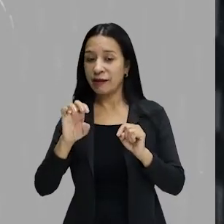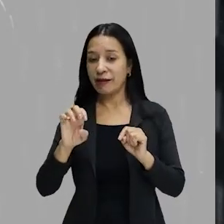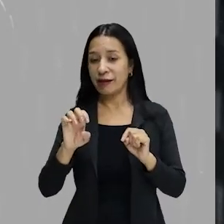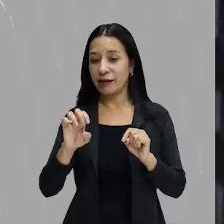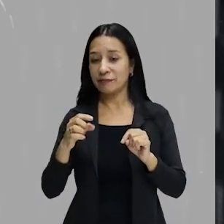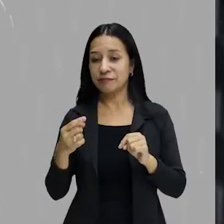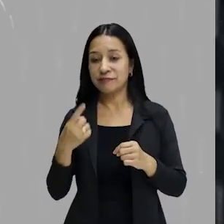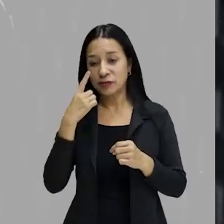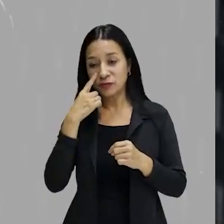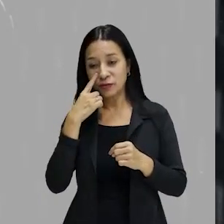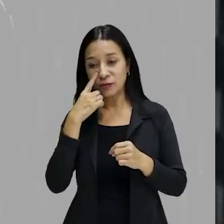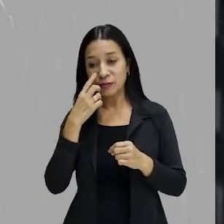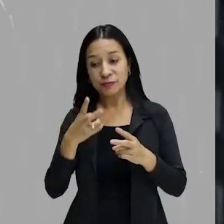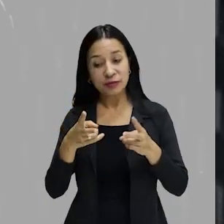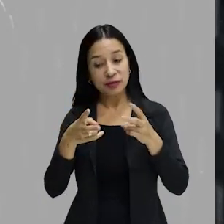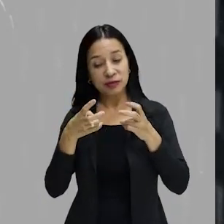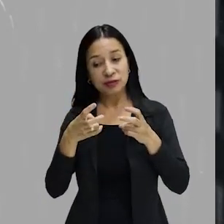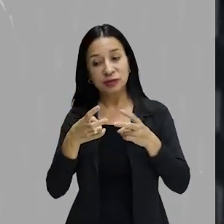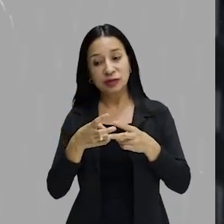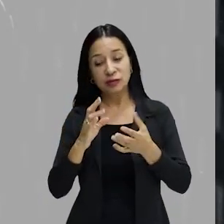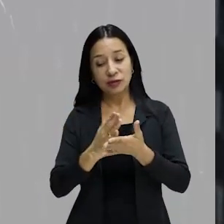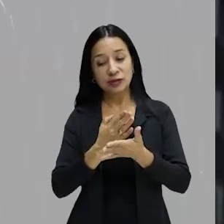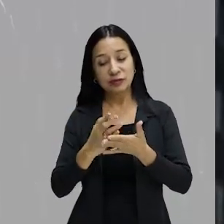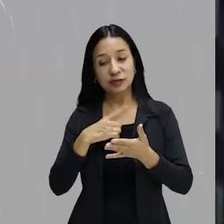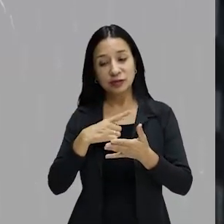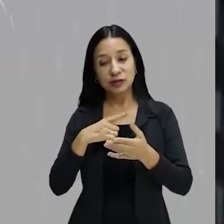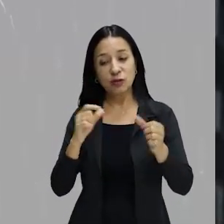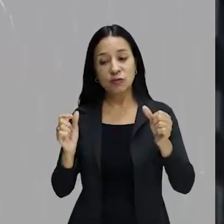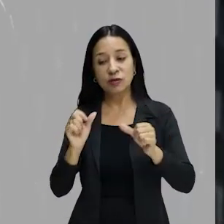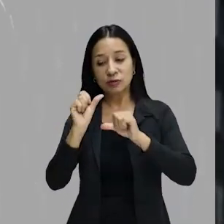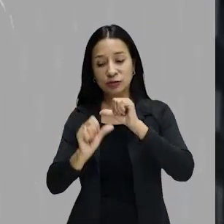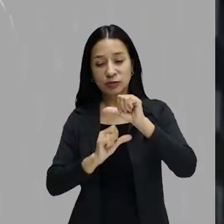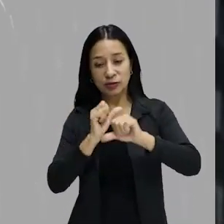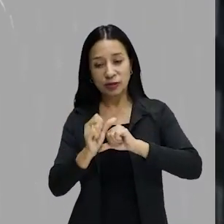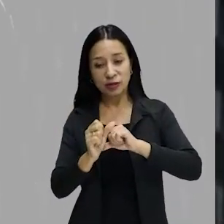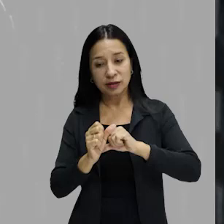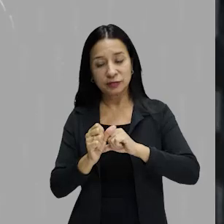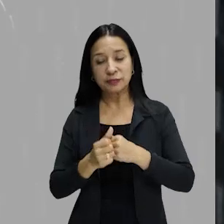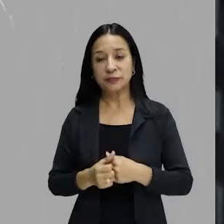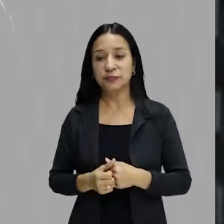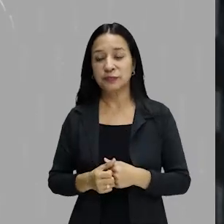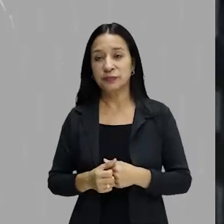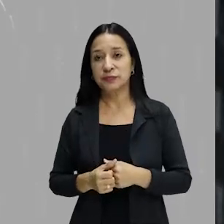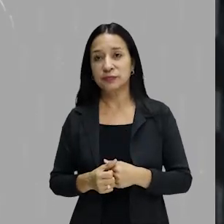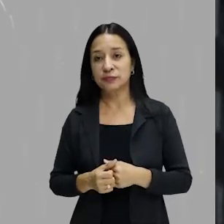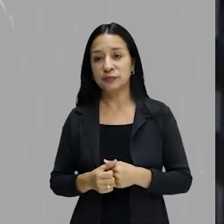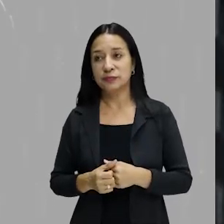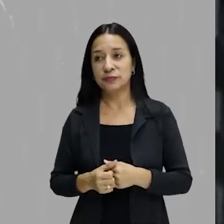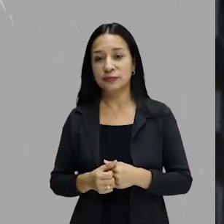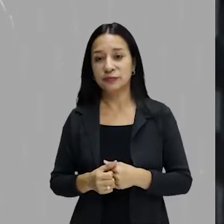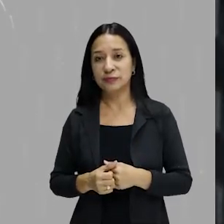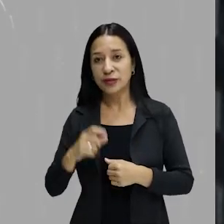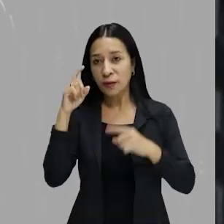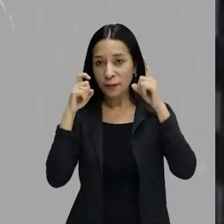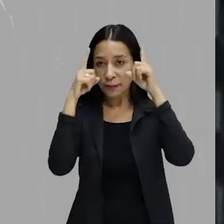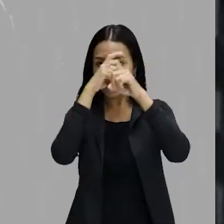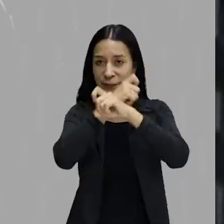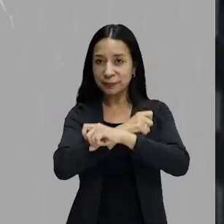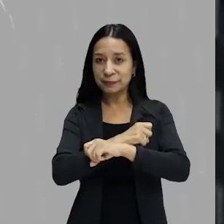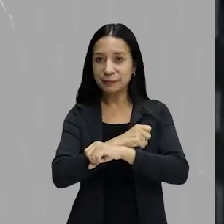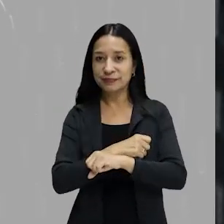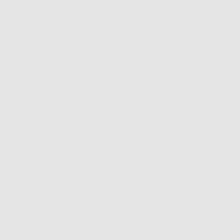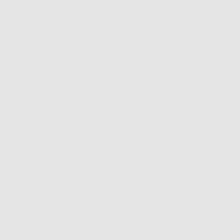Consequência. Viu? Presta atenção. Às vezes eu vou trazer umas coisas aí trocadas para ver se você tá prestando atenção. Compliquei?